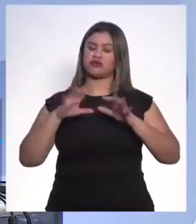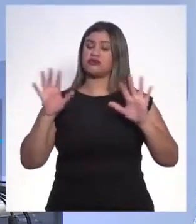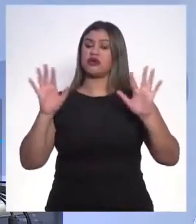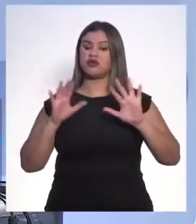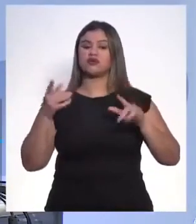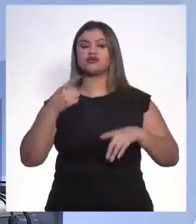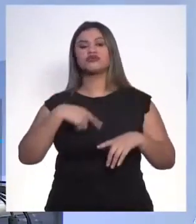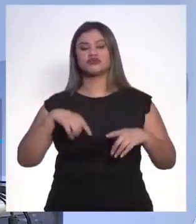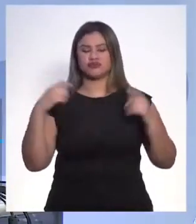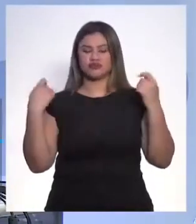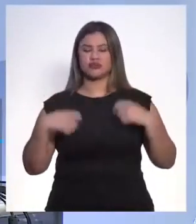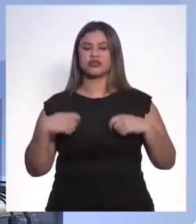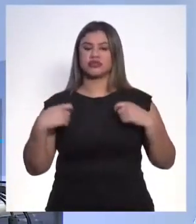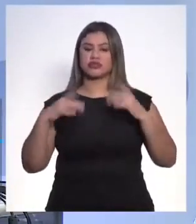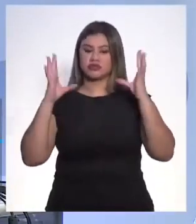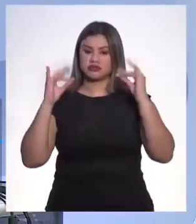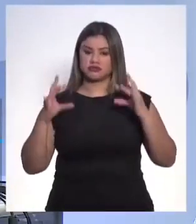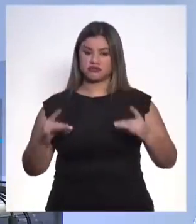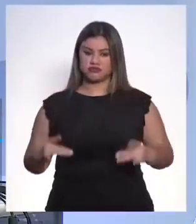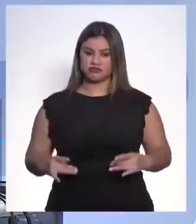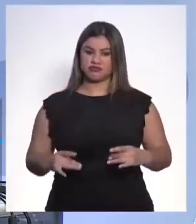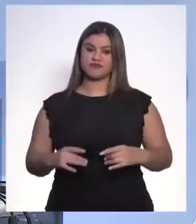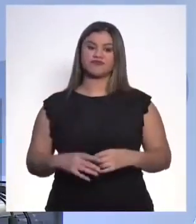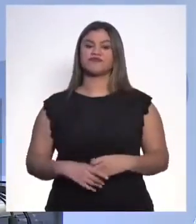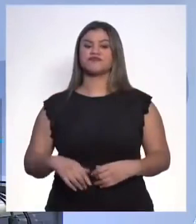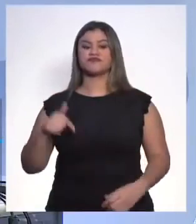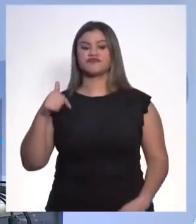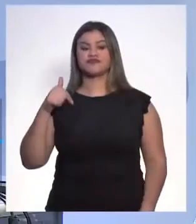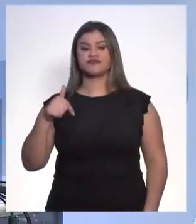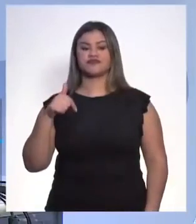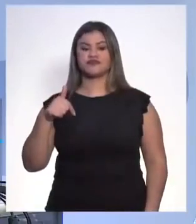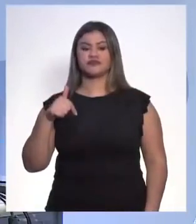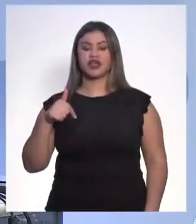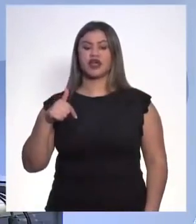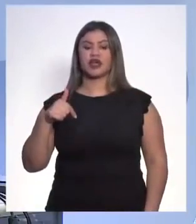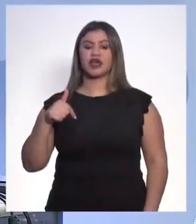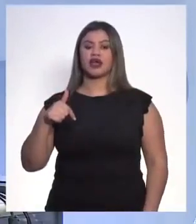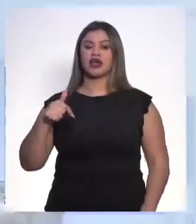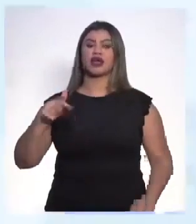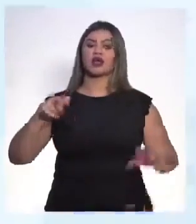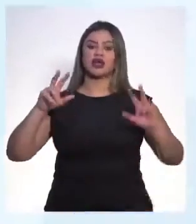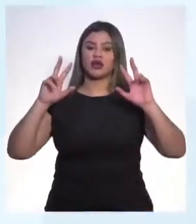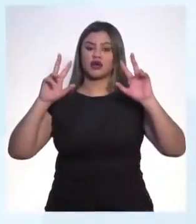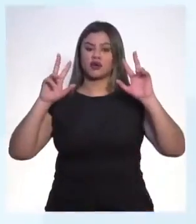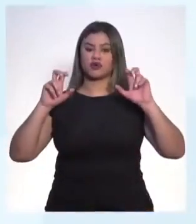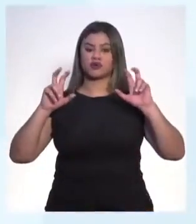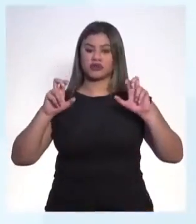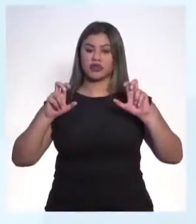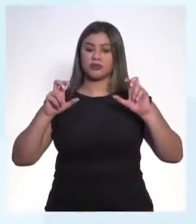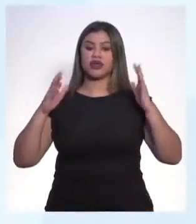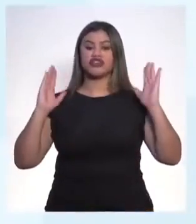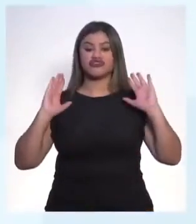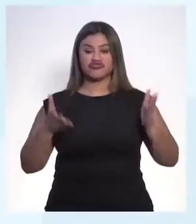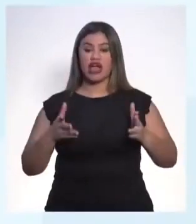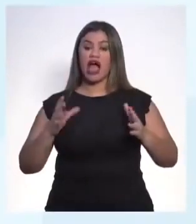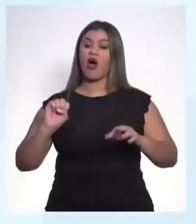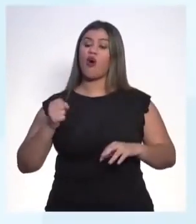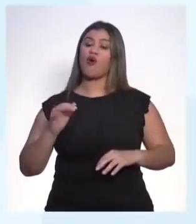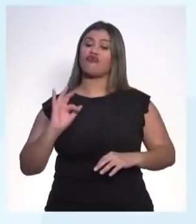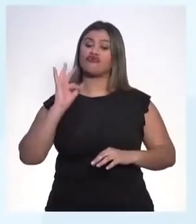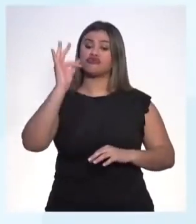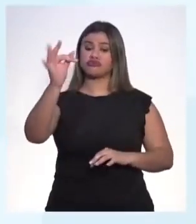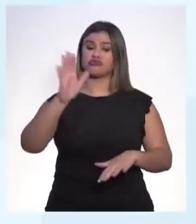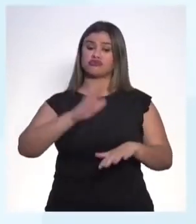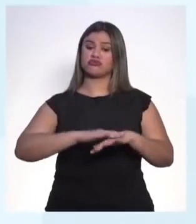gente pontuar esse assunto aí. 7. O assunto é algo que já aconteceu ou ainda acontecerá, de acordo com o que